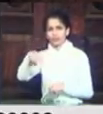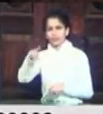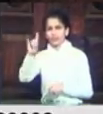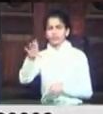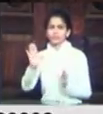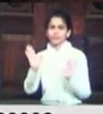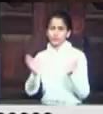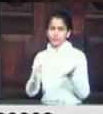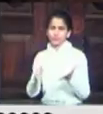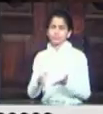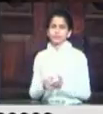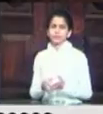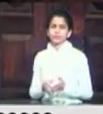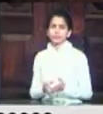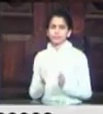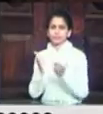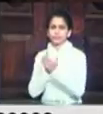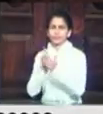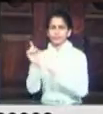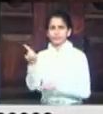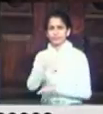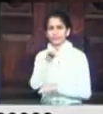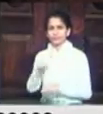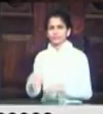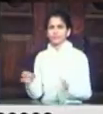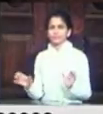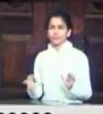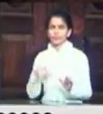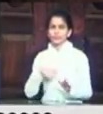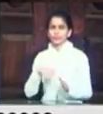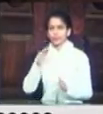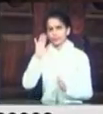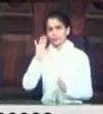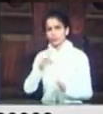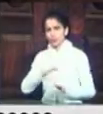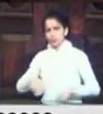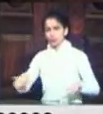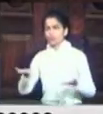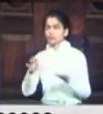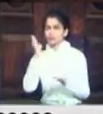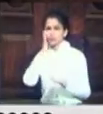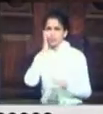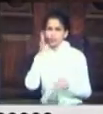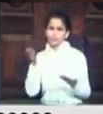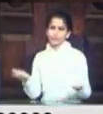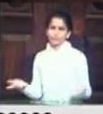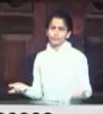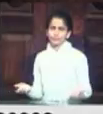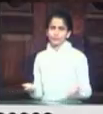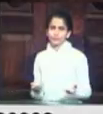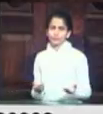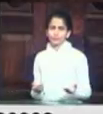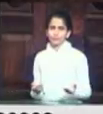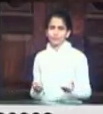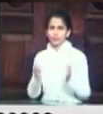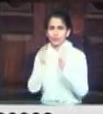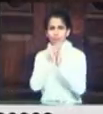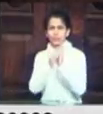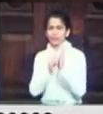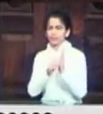Já há esse reconhecimento quase unânime. Não tem como